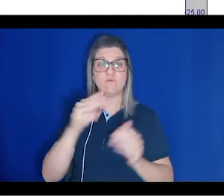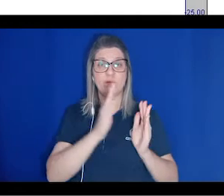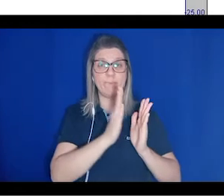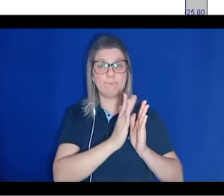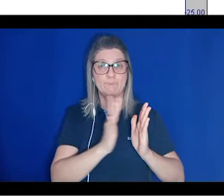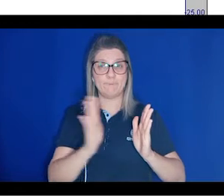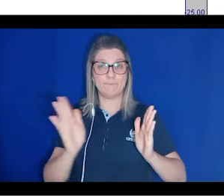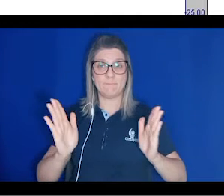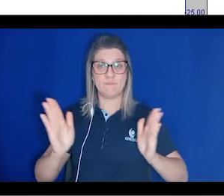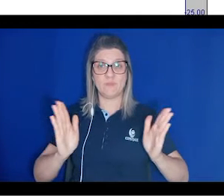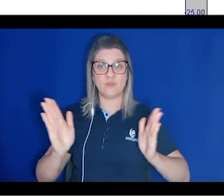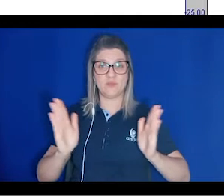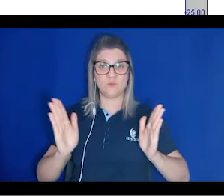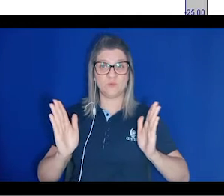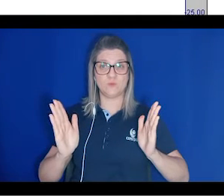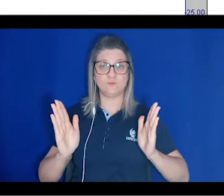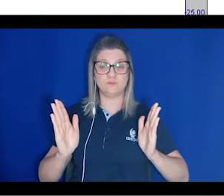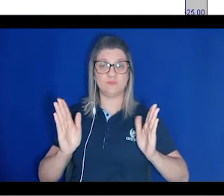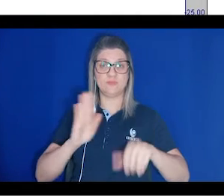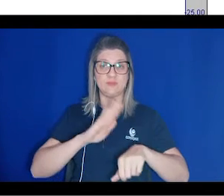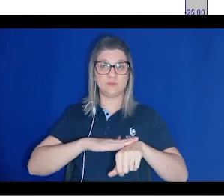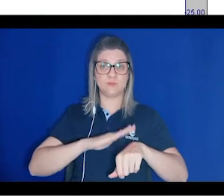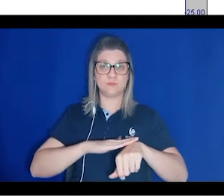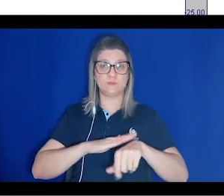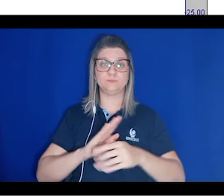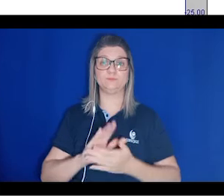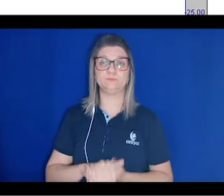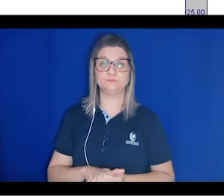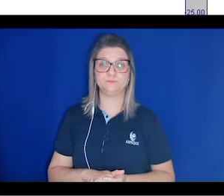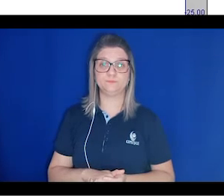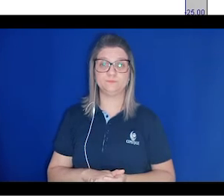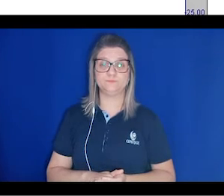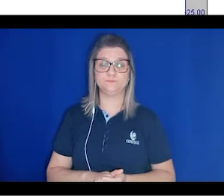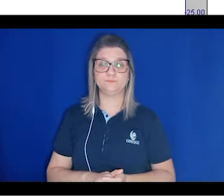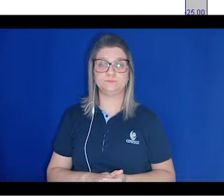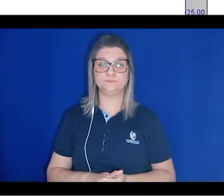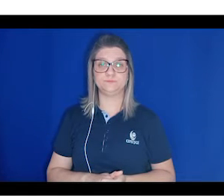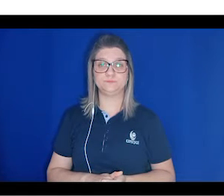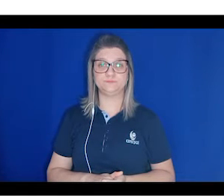longo do período de tempo.